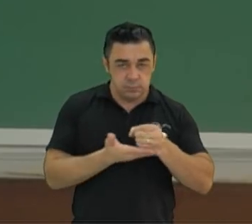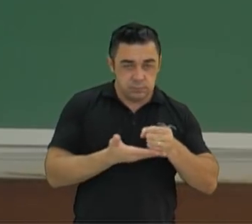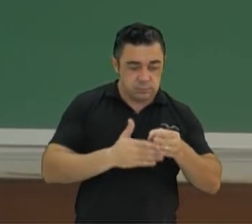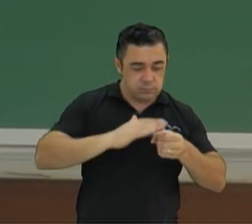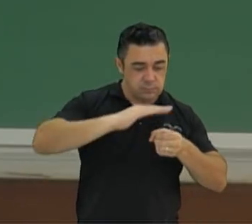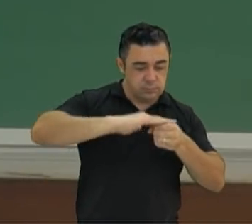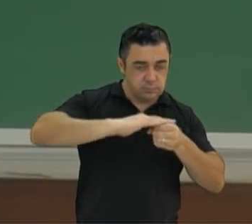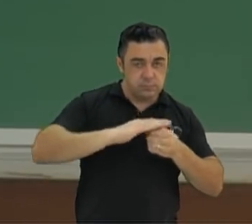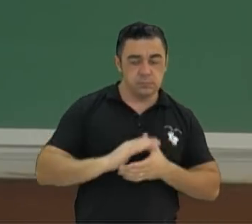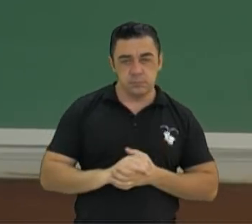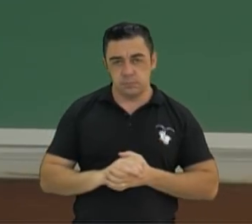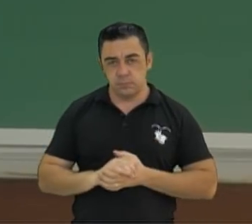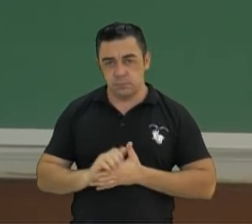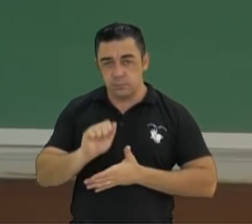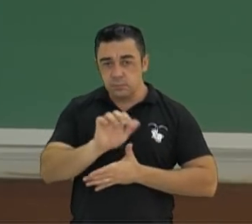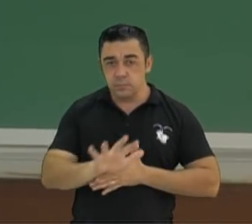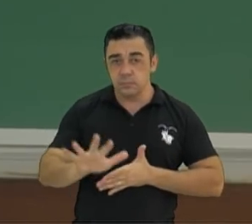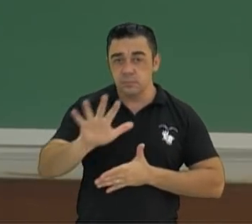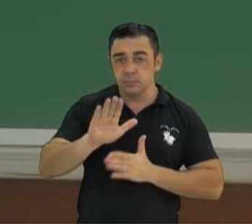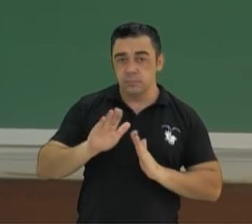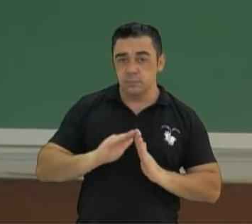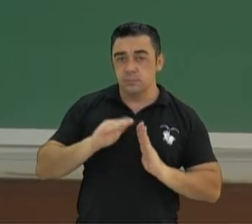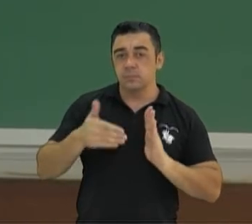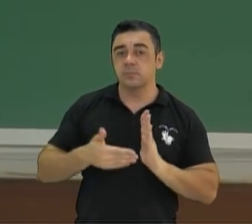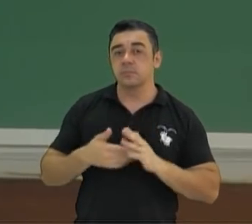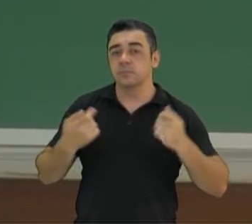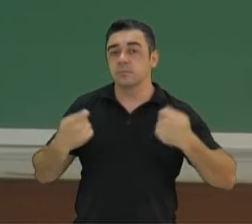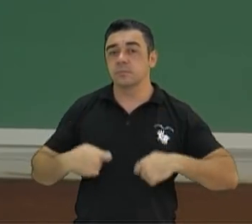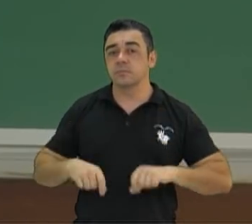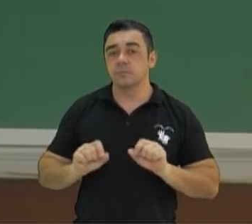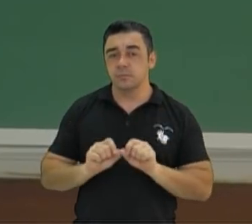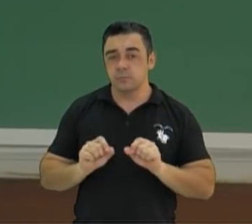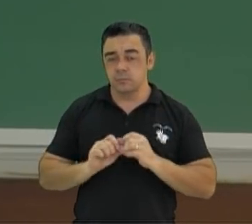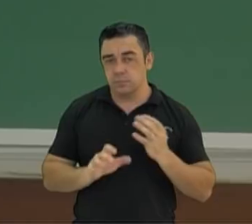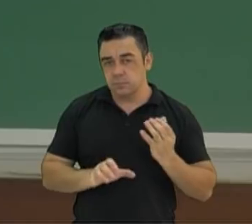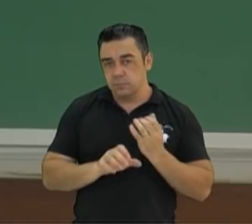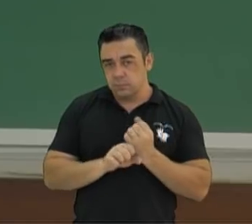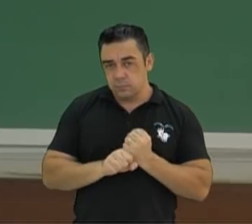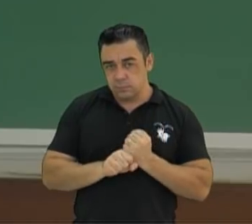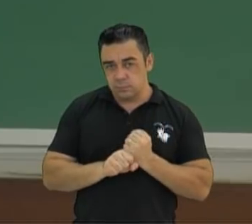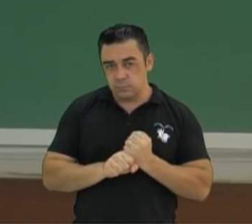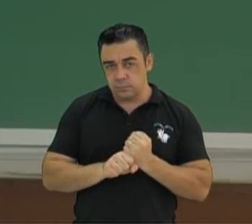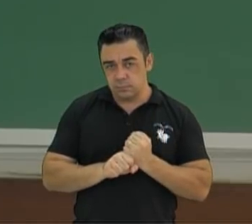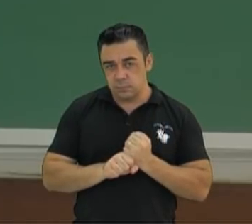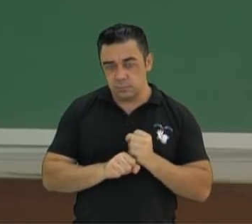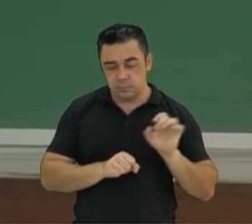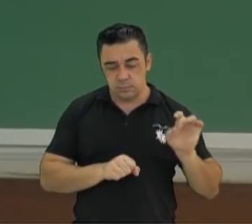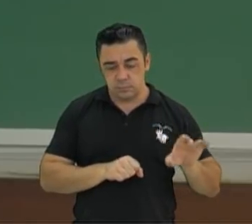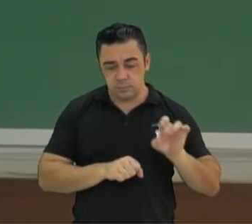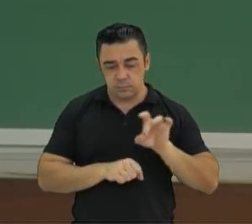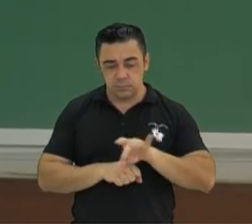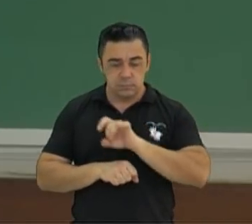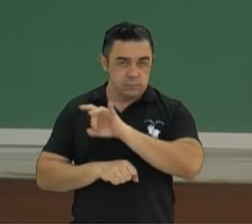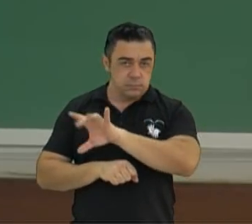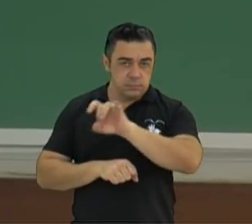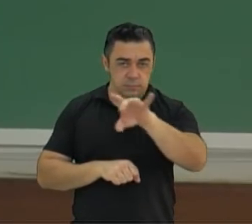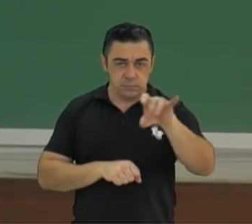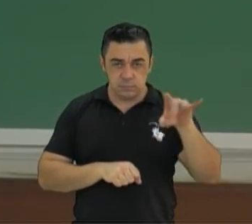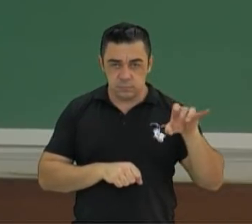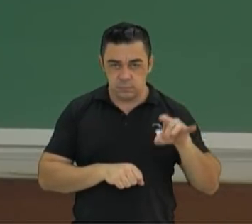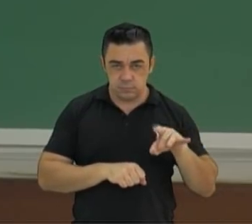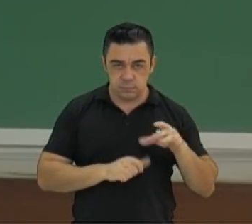saber a área inteira dessa caixa, você tem que calcular a área de cada um desses